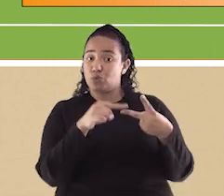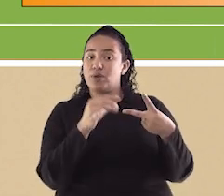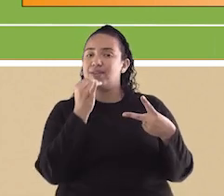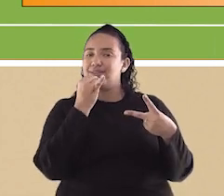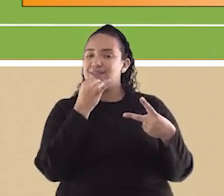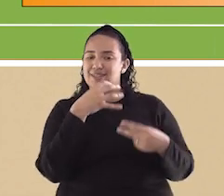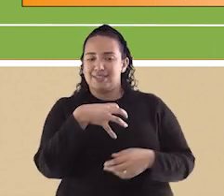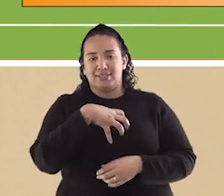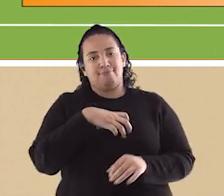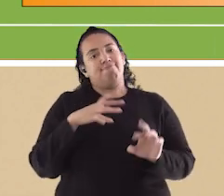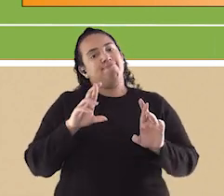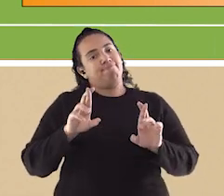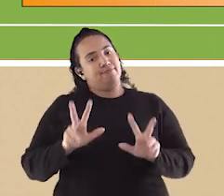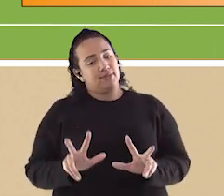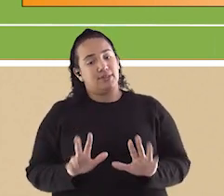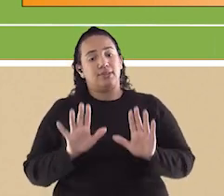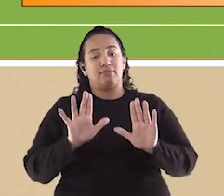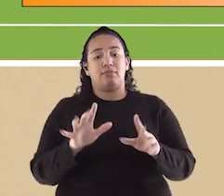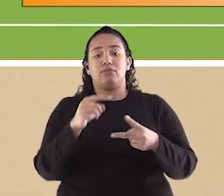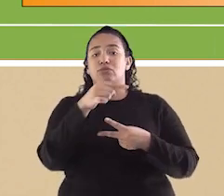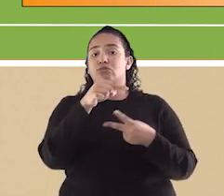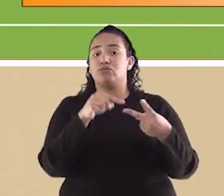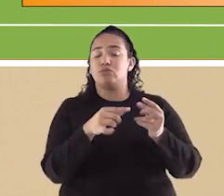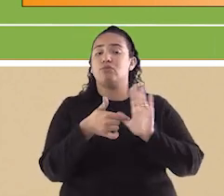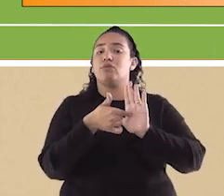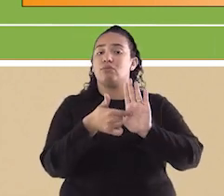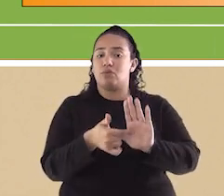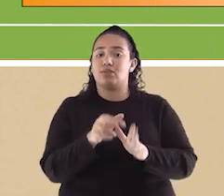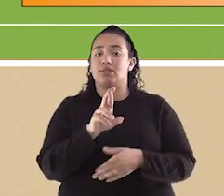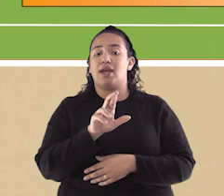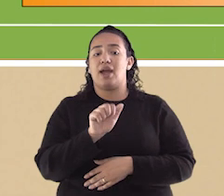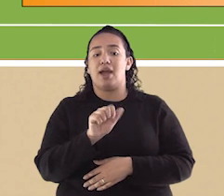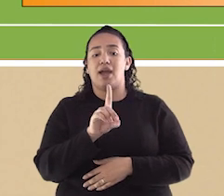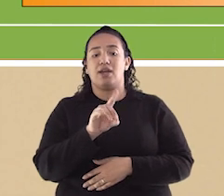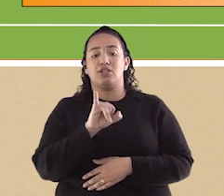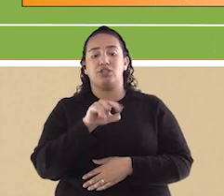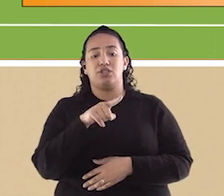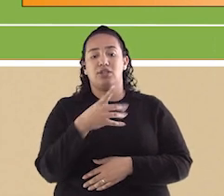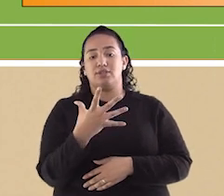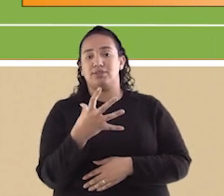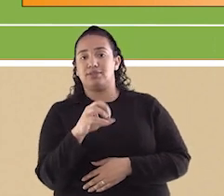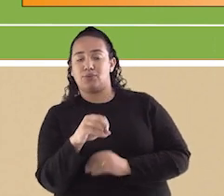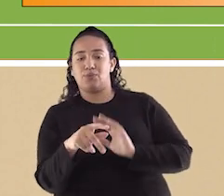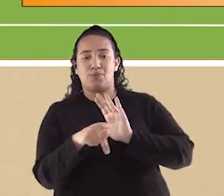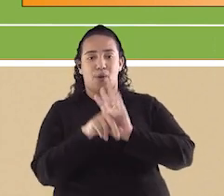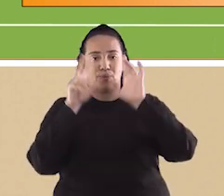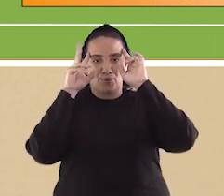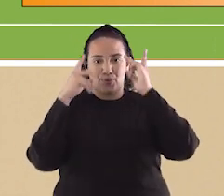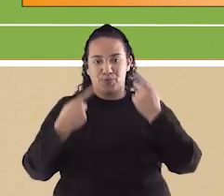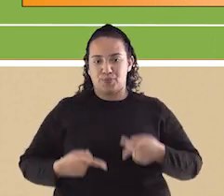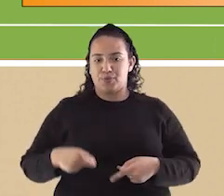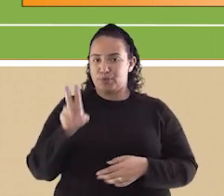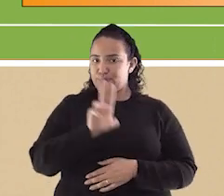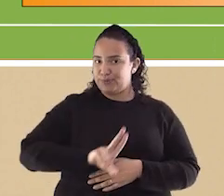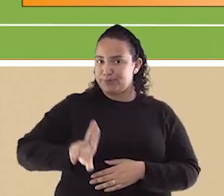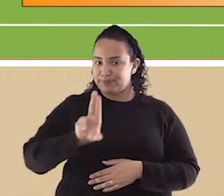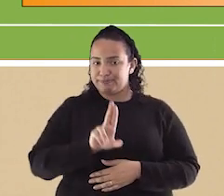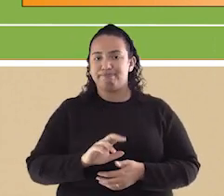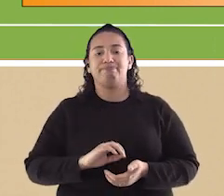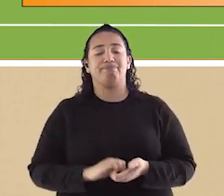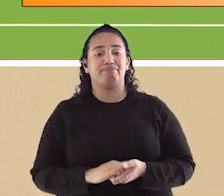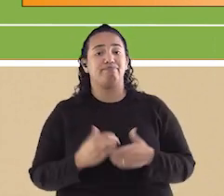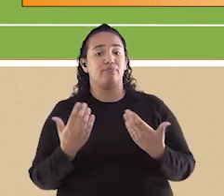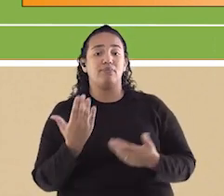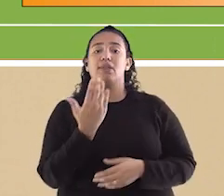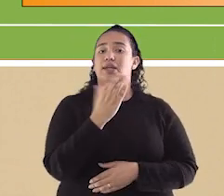bem diferentes, a verdade é que ambos trazem o uso da energia radioativa pelo homem com fins bélicos. A ciência e medicina